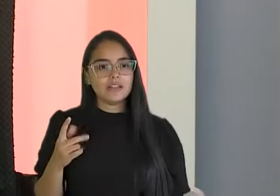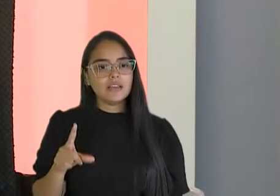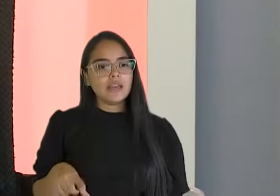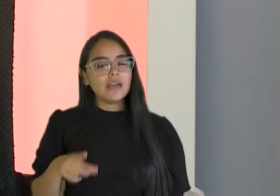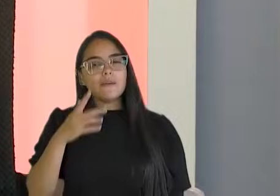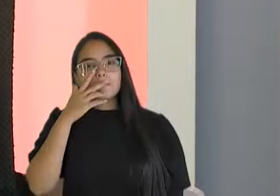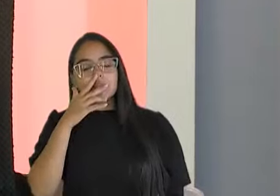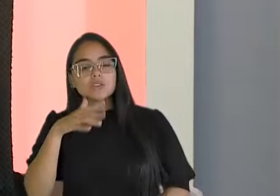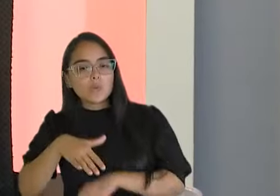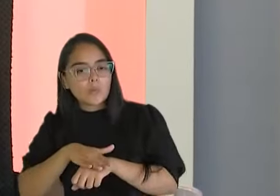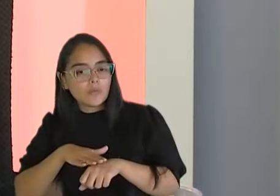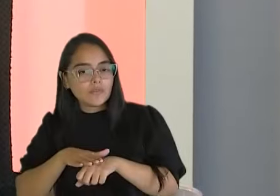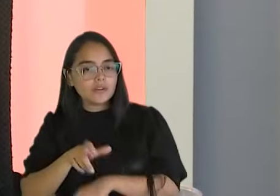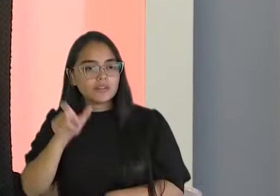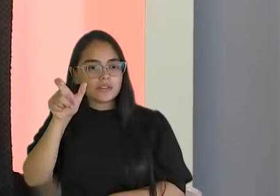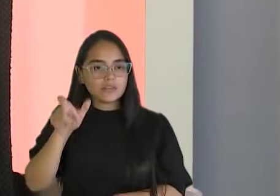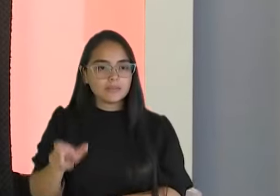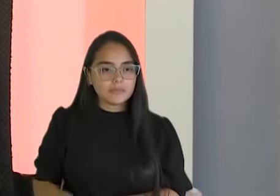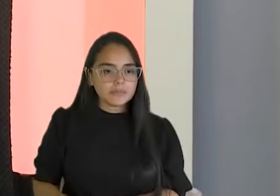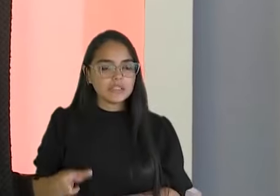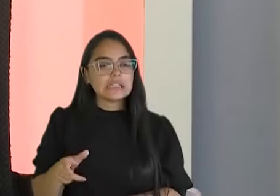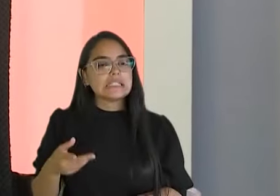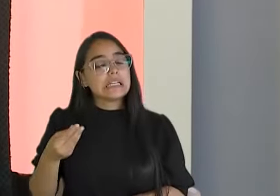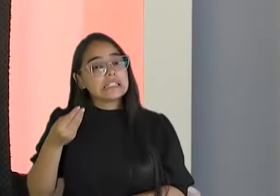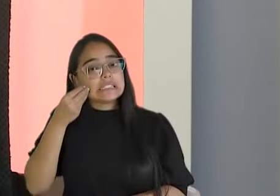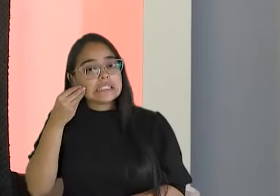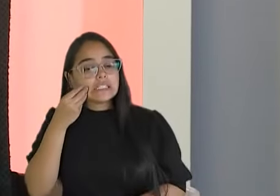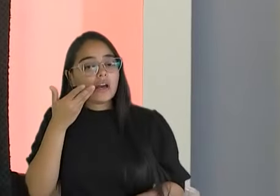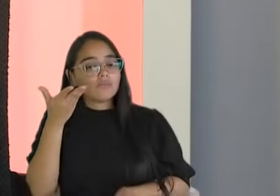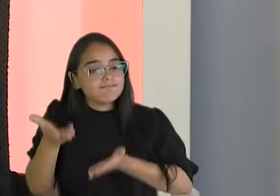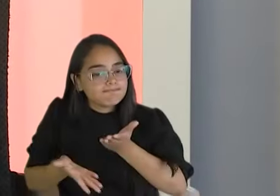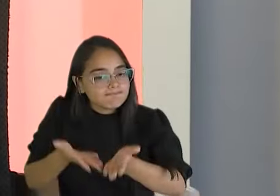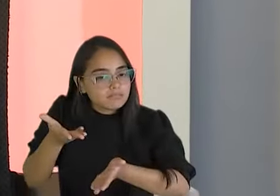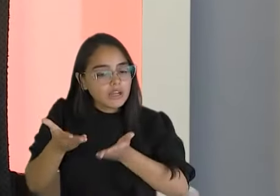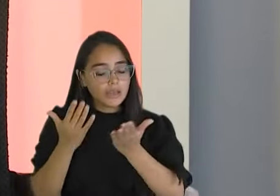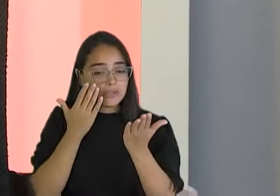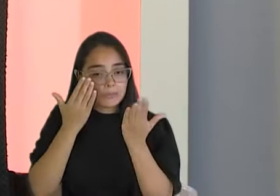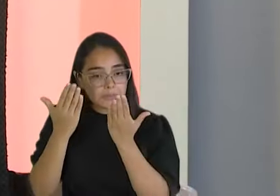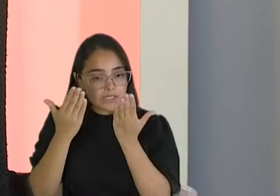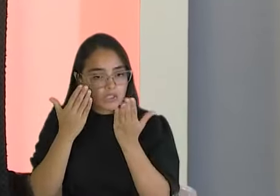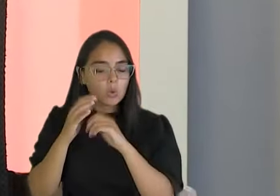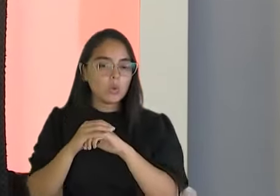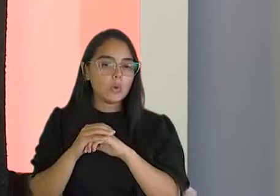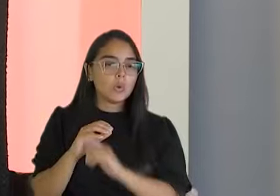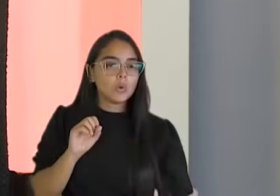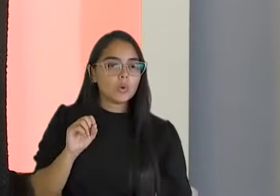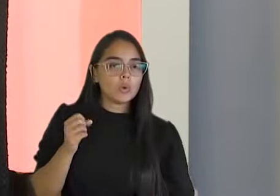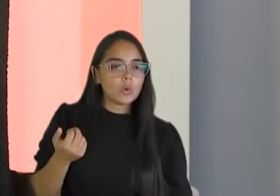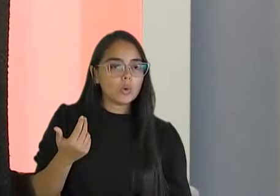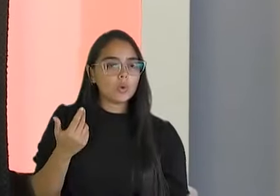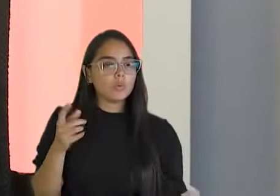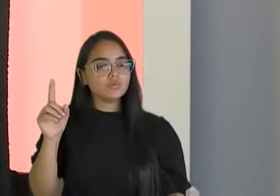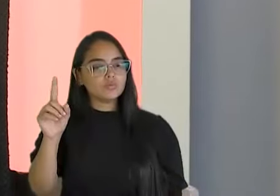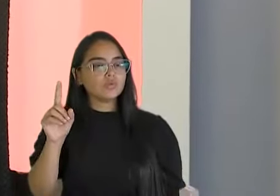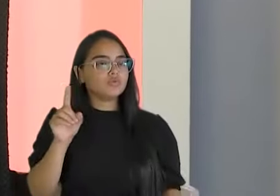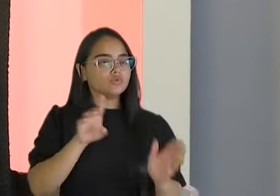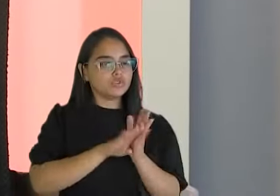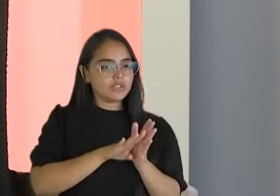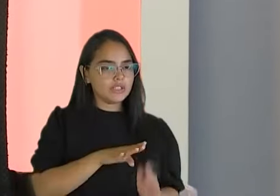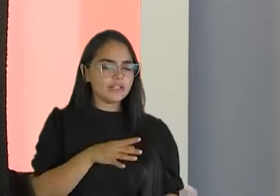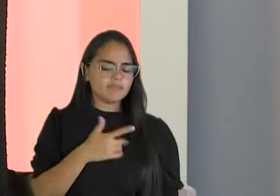convence a pessoa a ir a buscar um tratamento ou chega paciente lá no IVV que